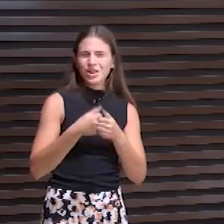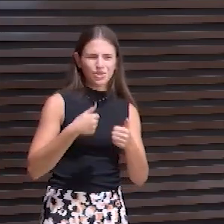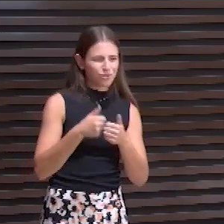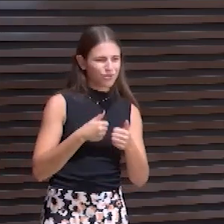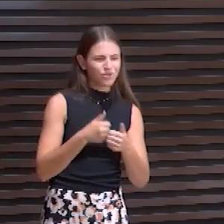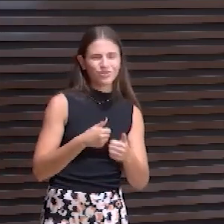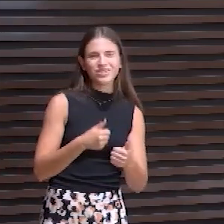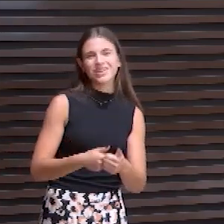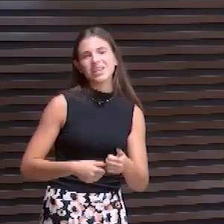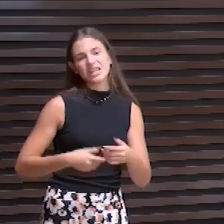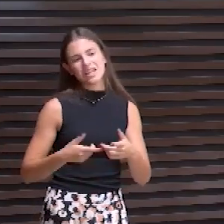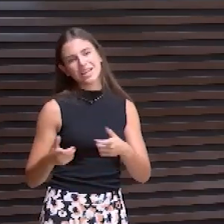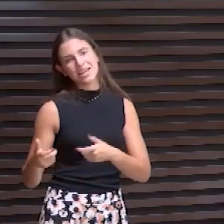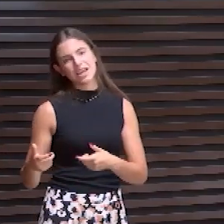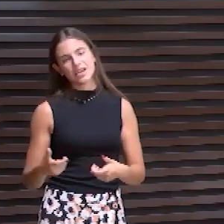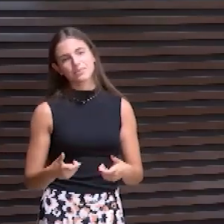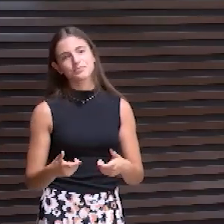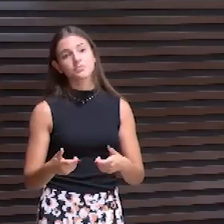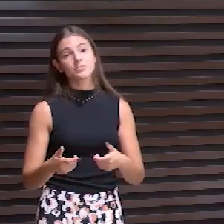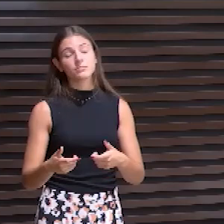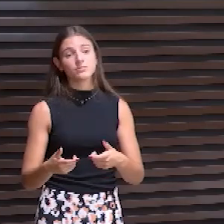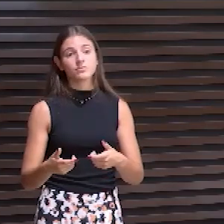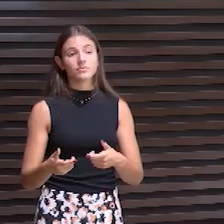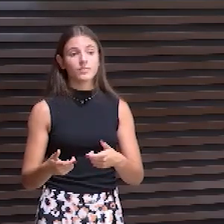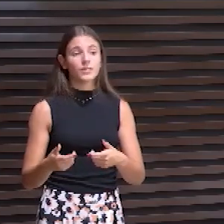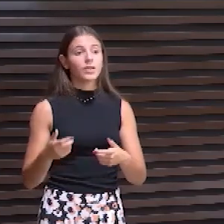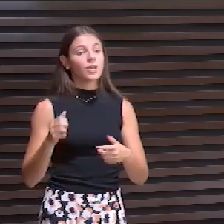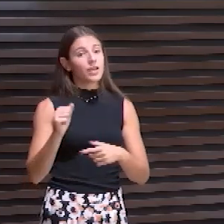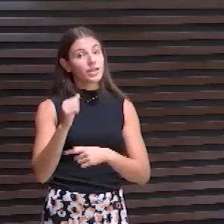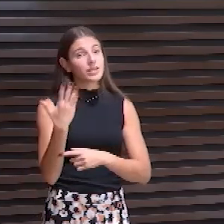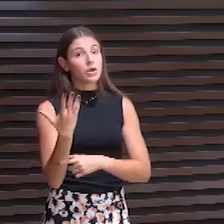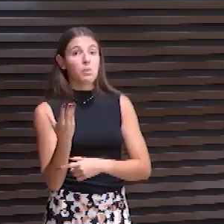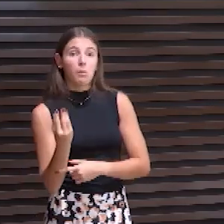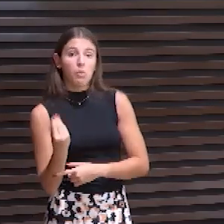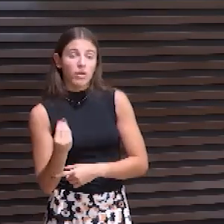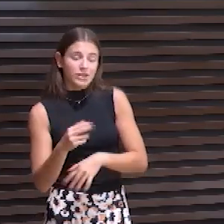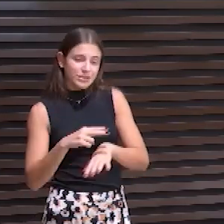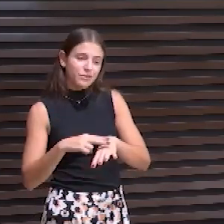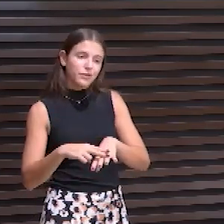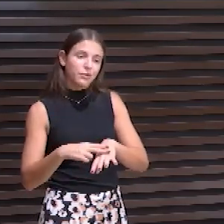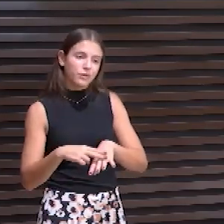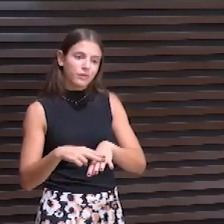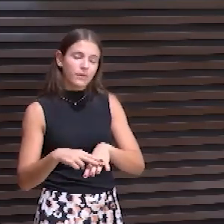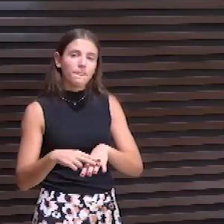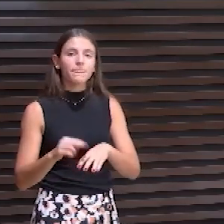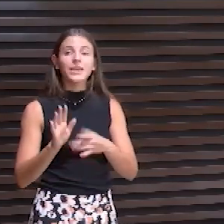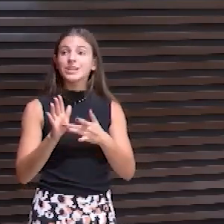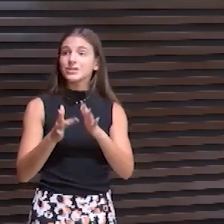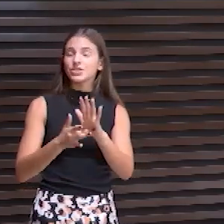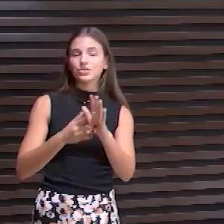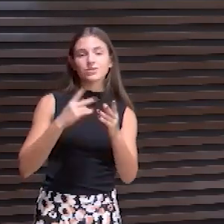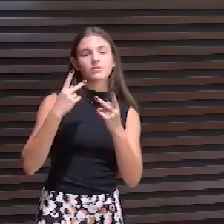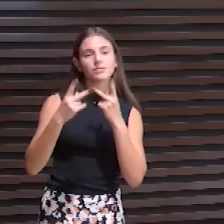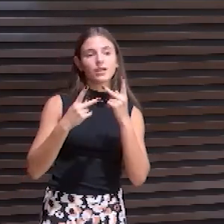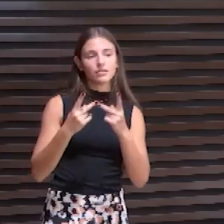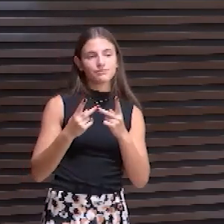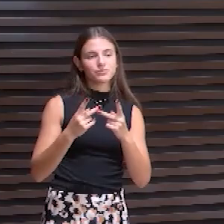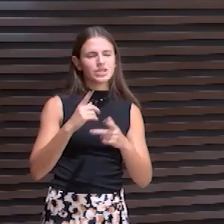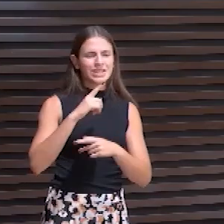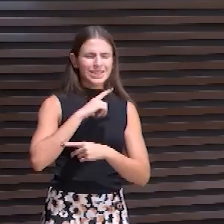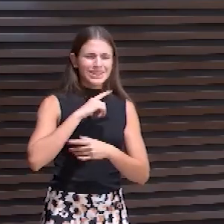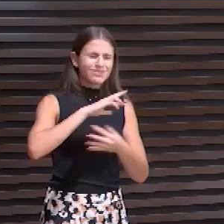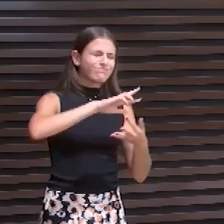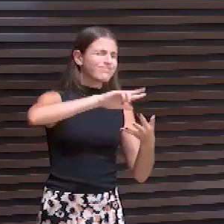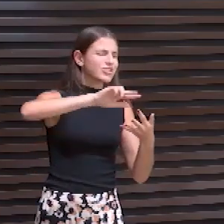muita guerra, consequentemente, muitas viúvas. Então Jesus diz, havia muitas viúvas